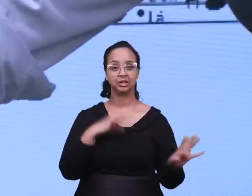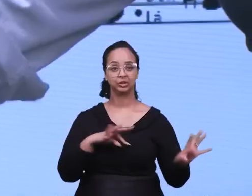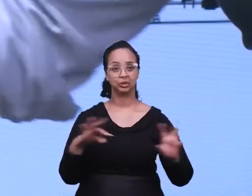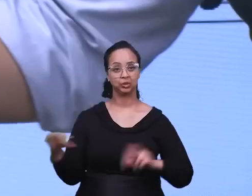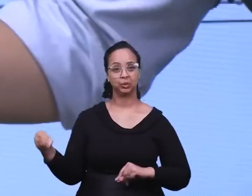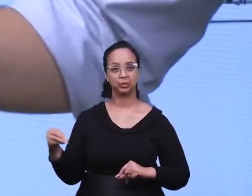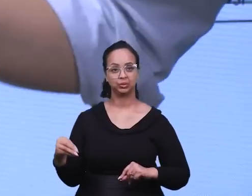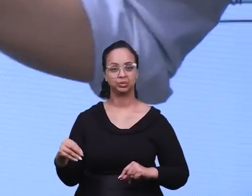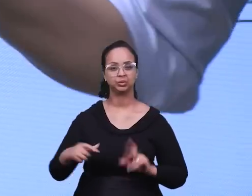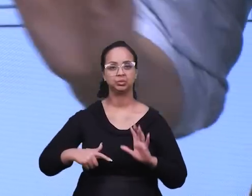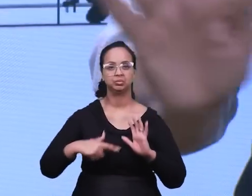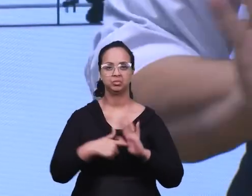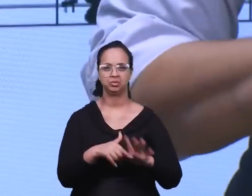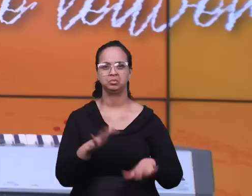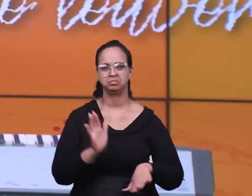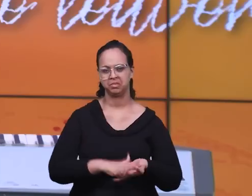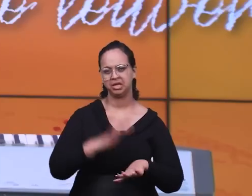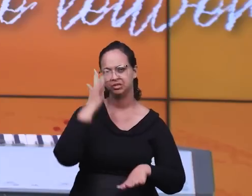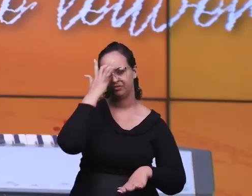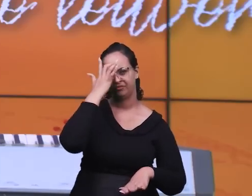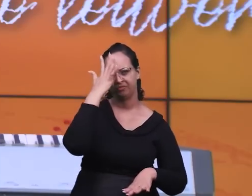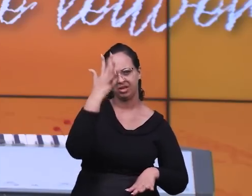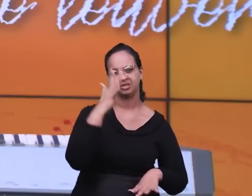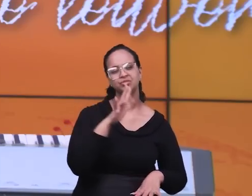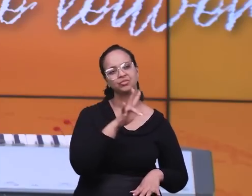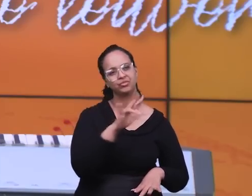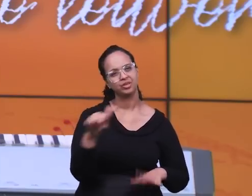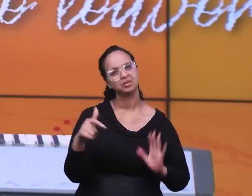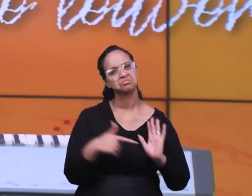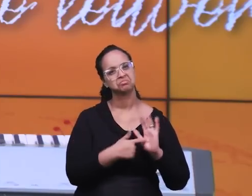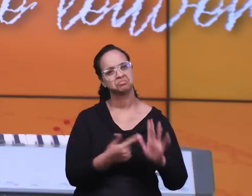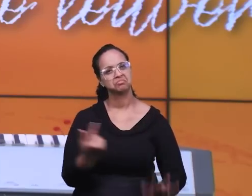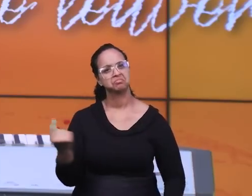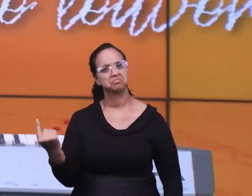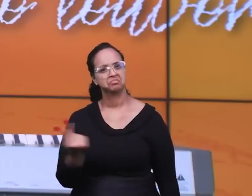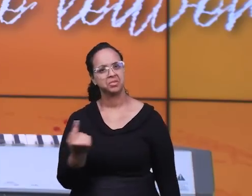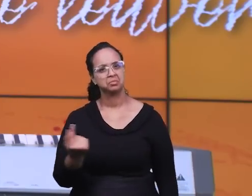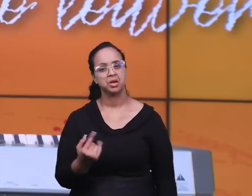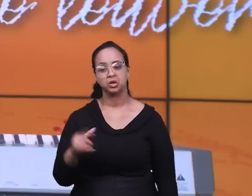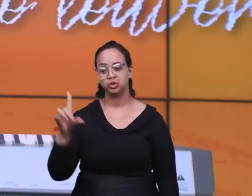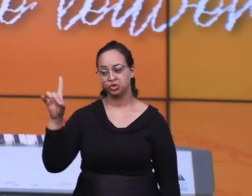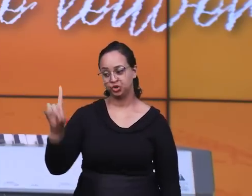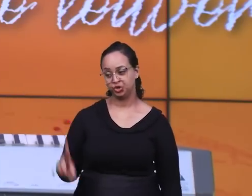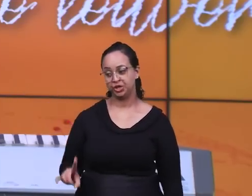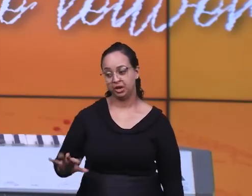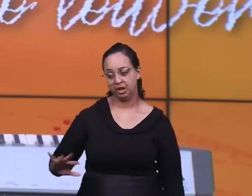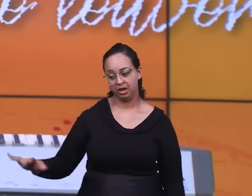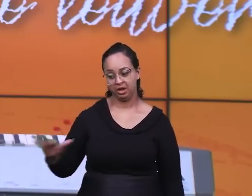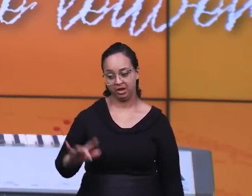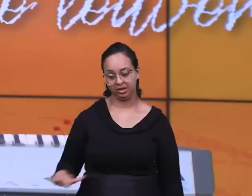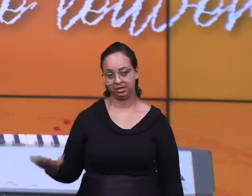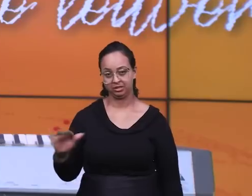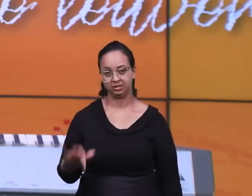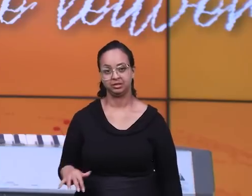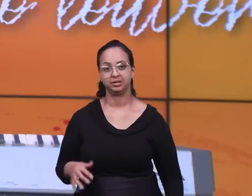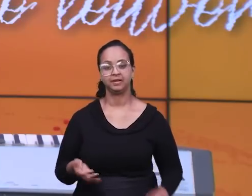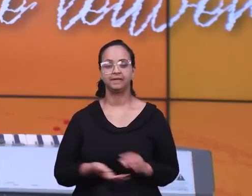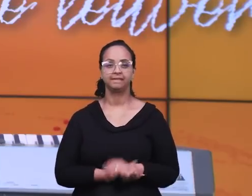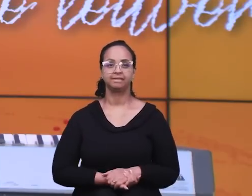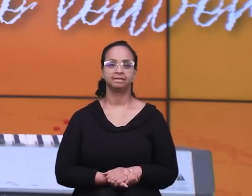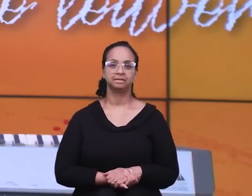todos os acordes. Então, para ficar mais fácil, nós vamos primeiro passar só a mão direita.